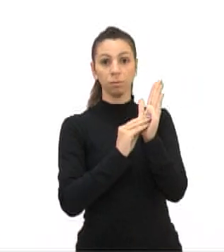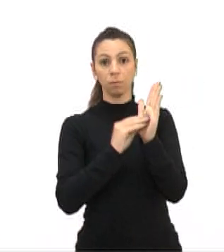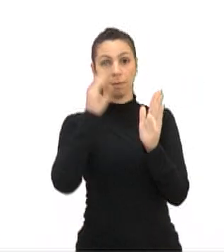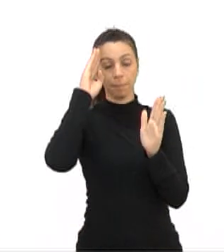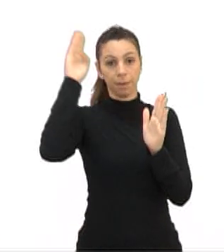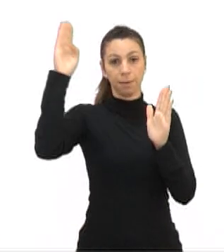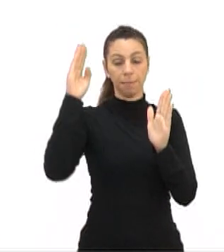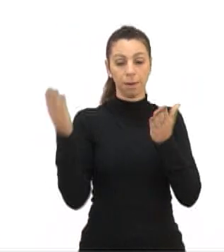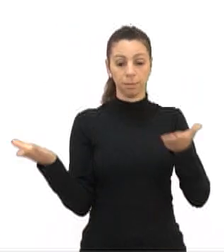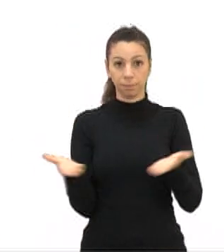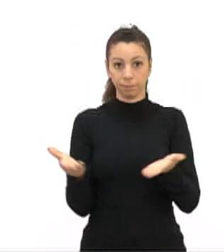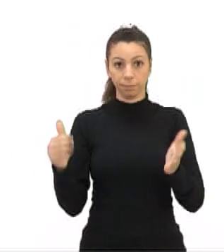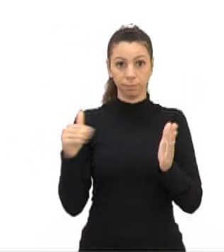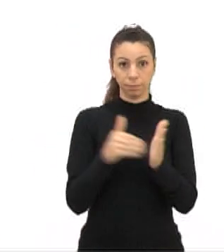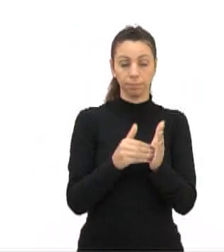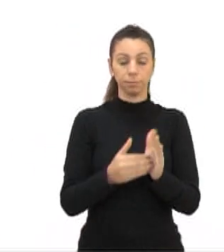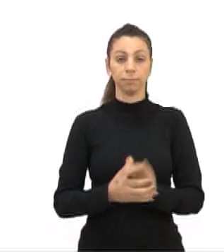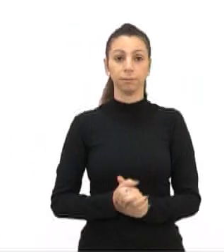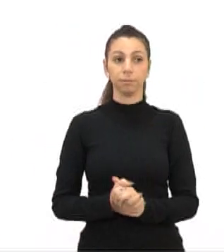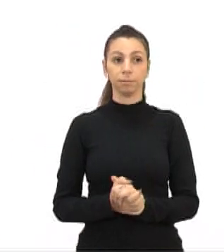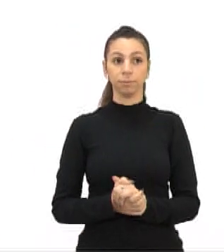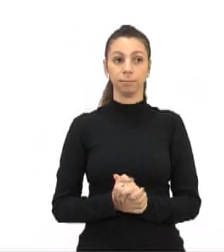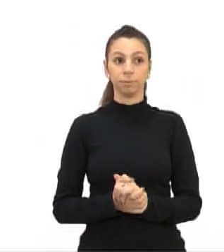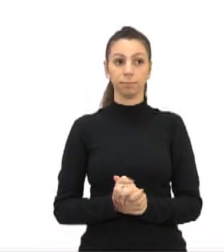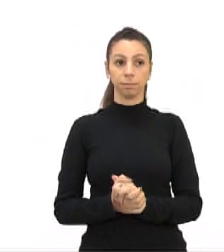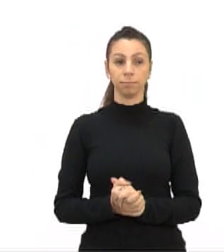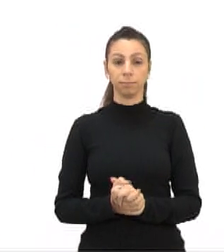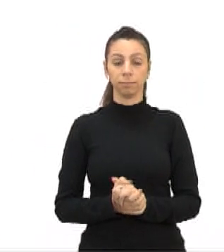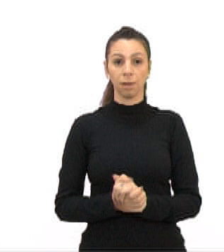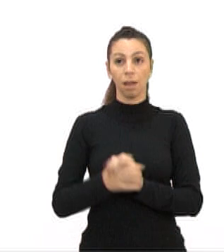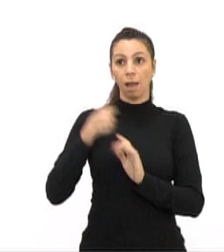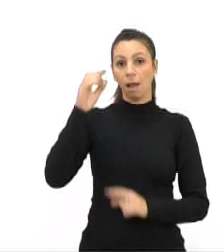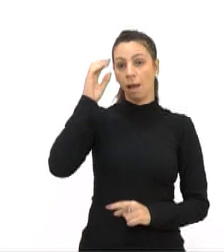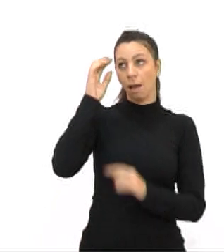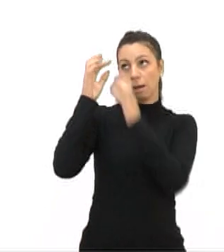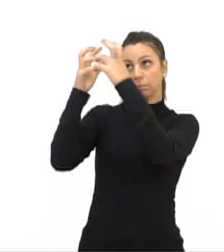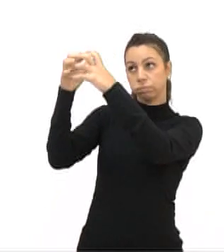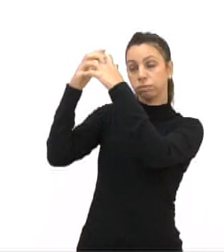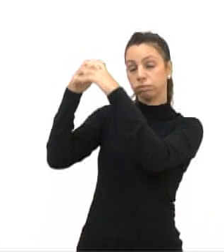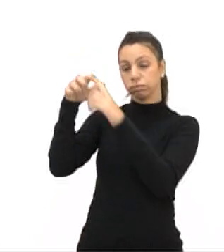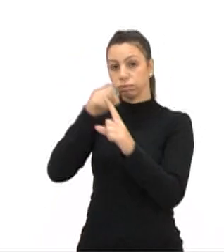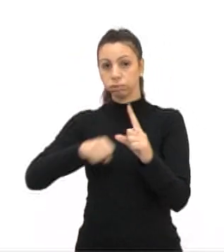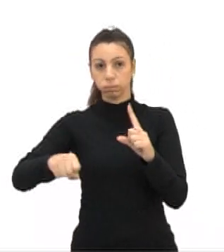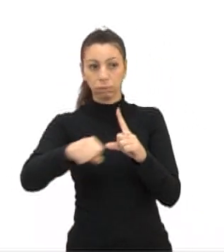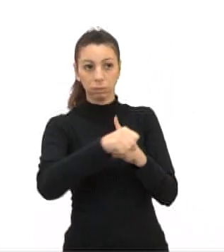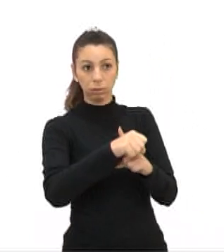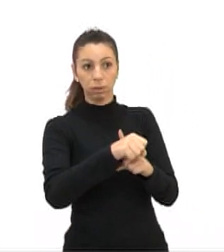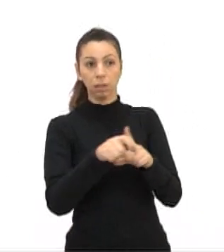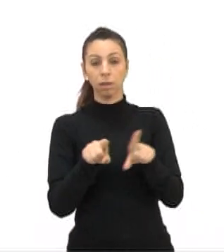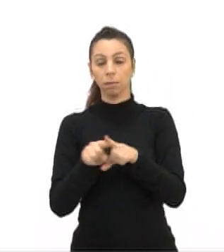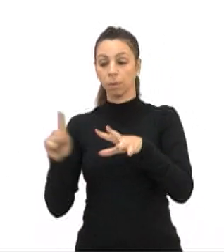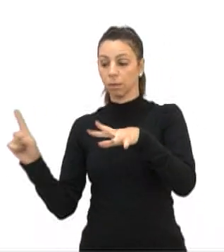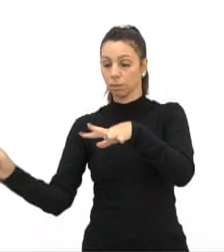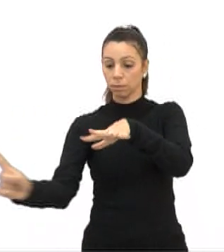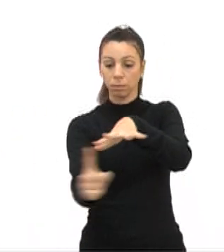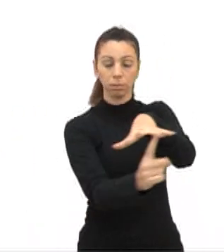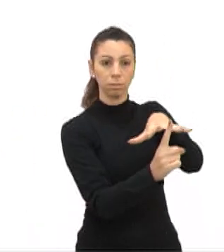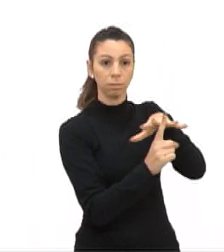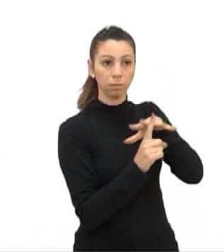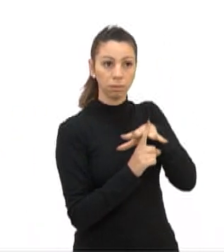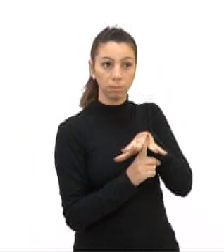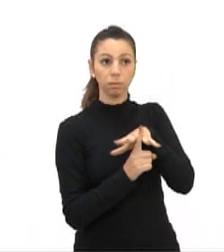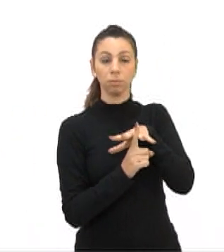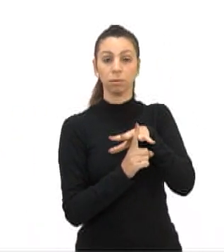agora, que são a imaginação sociológica, o processo de socialização, as